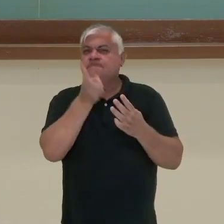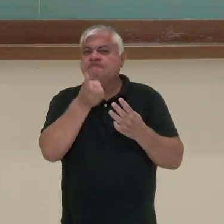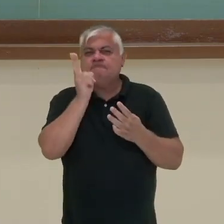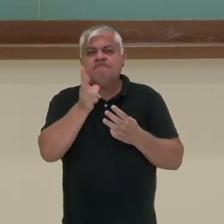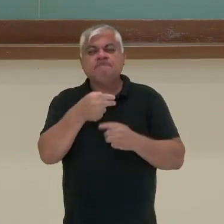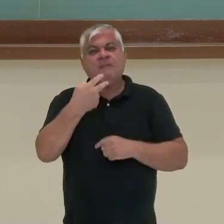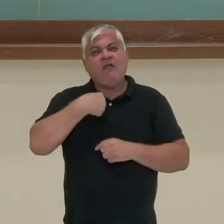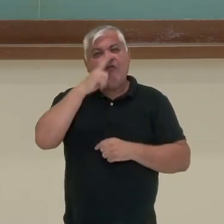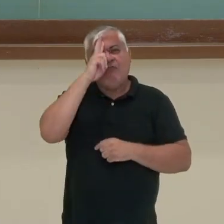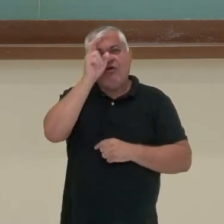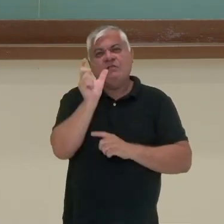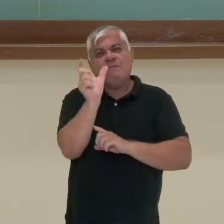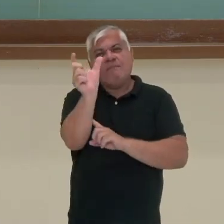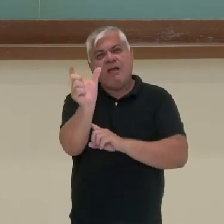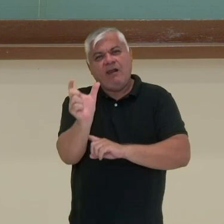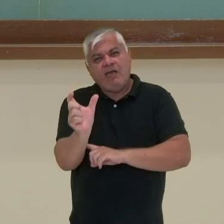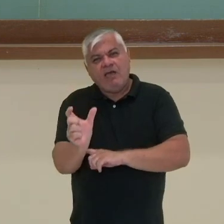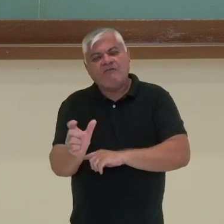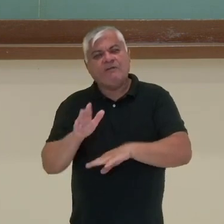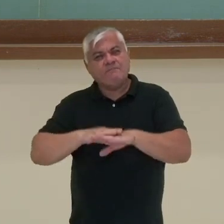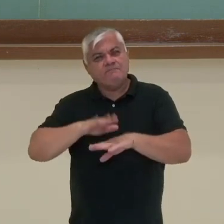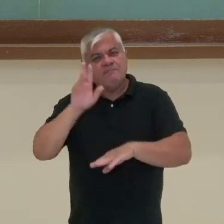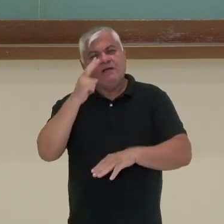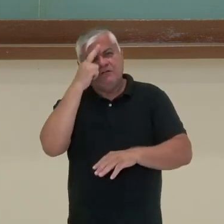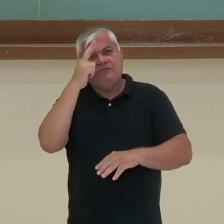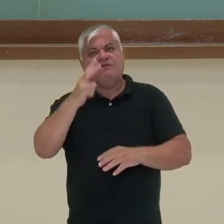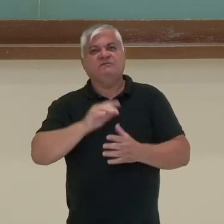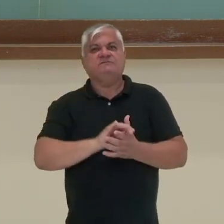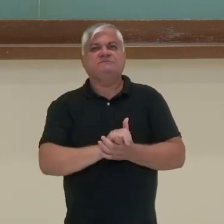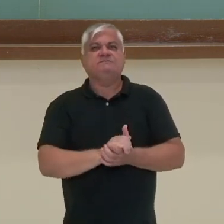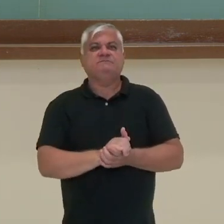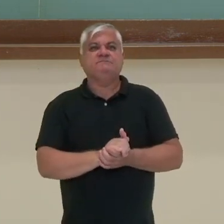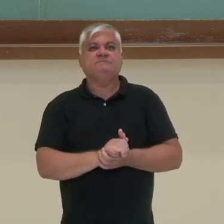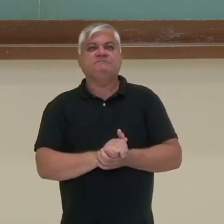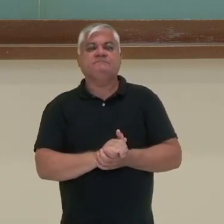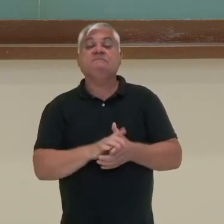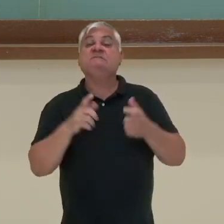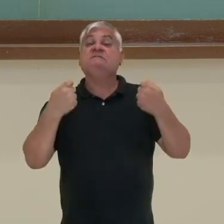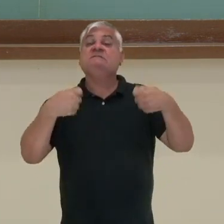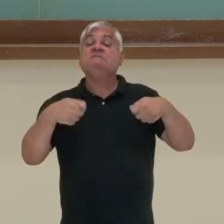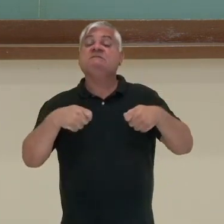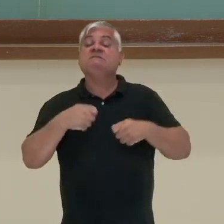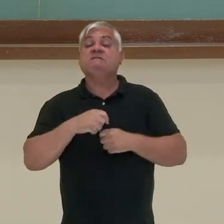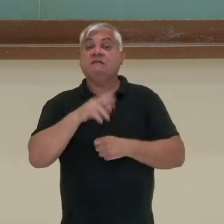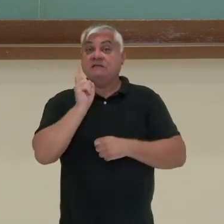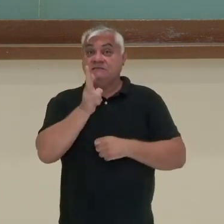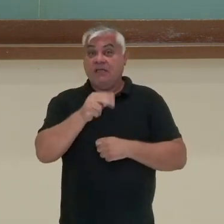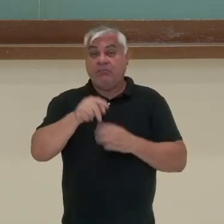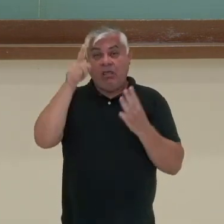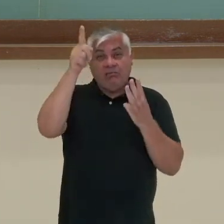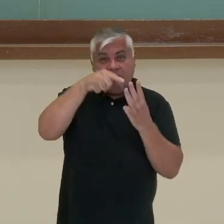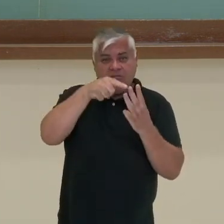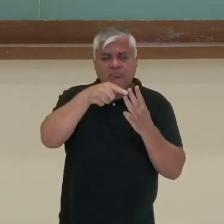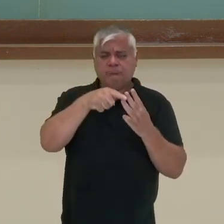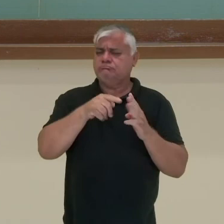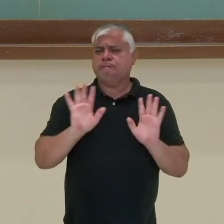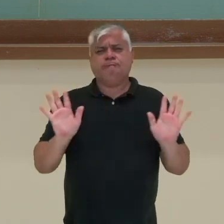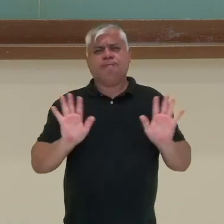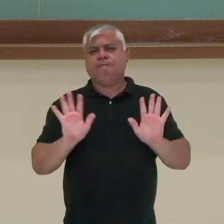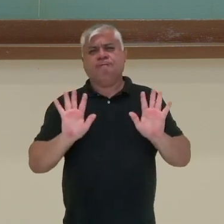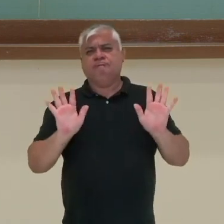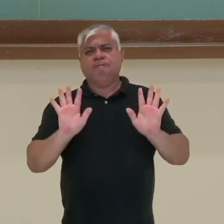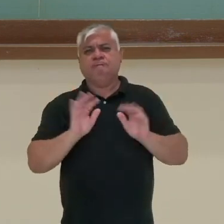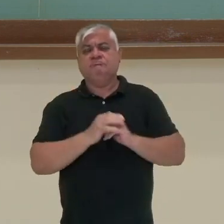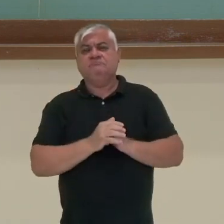sílaba pronunciada com maior intensidade. Precisa ter acento sempre para ser tônica?